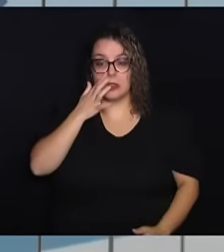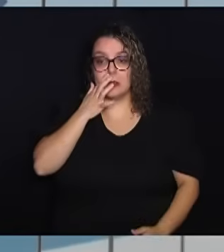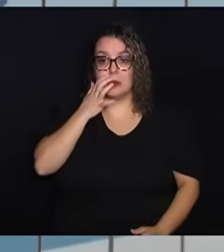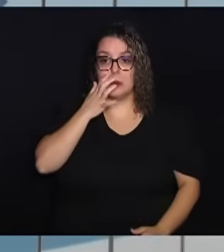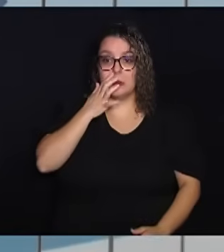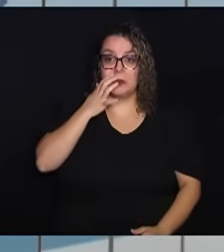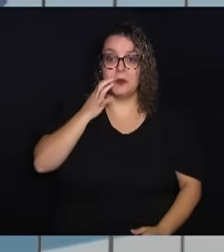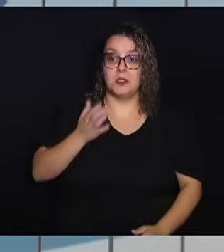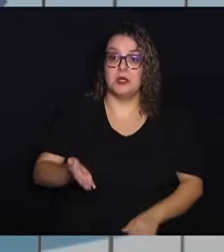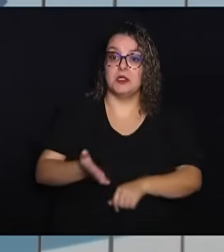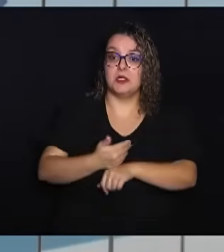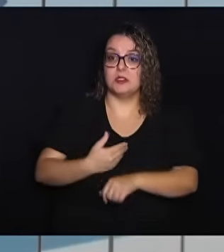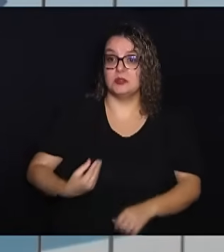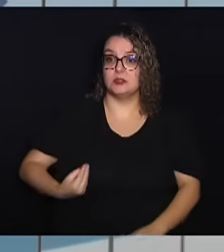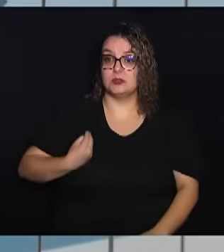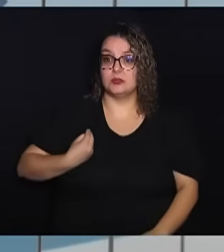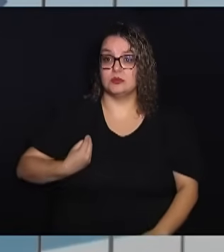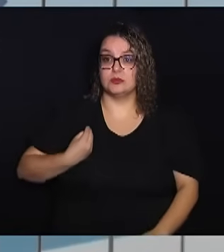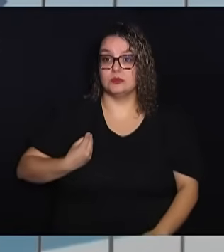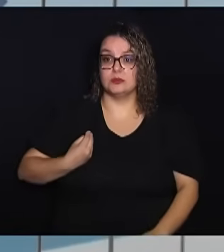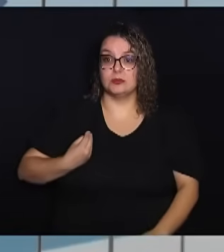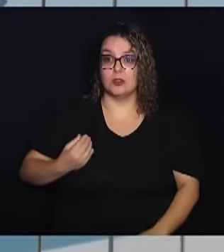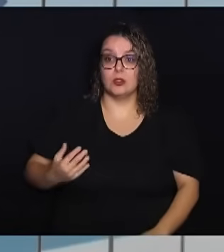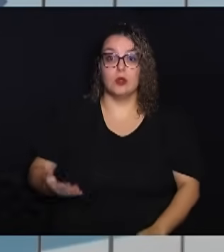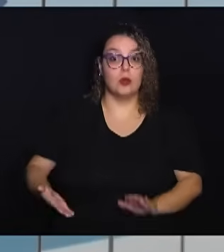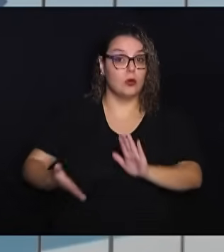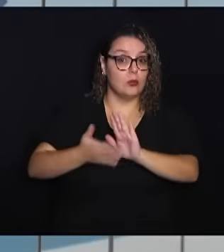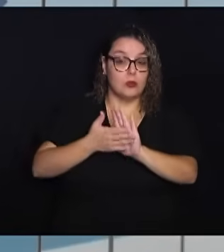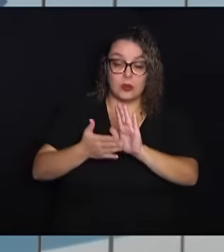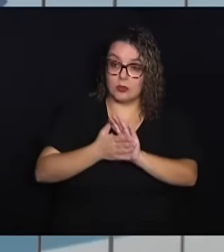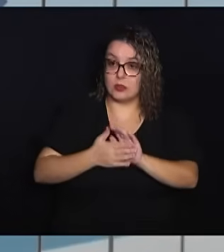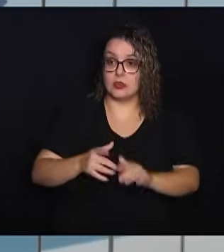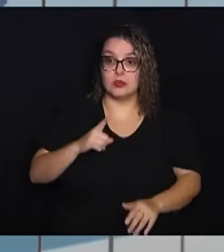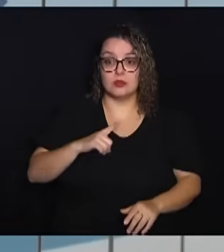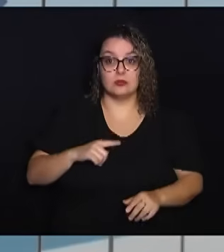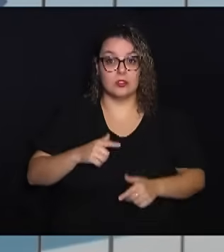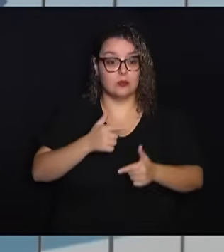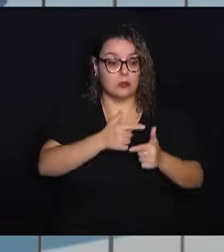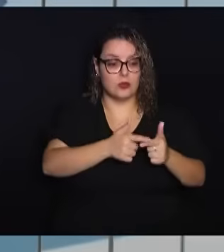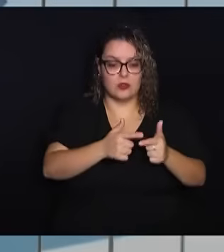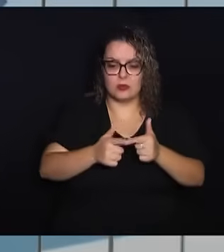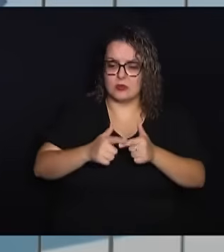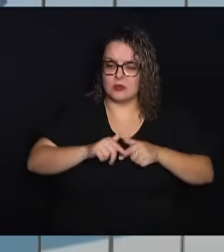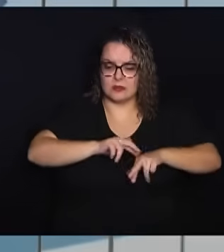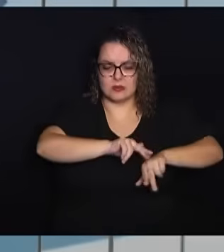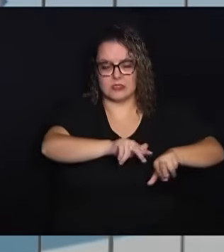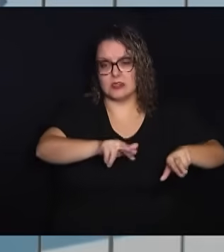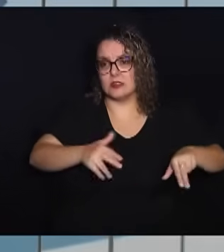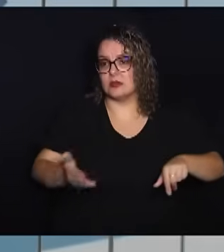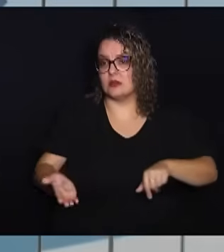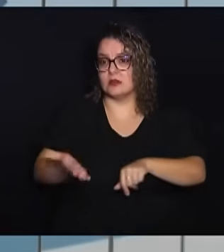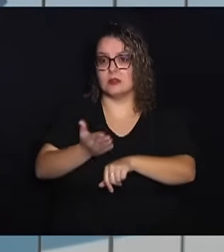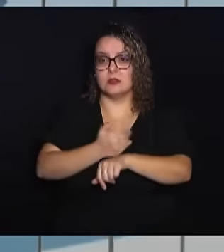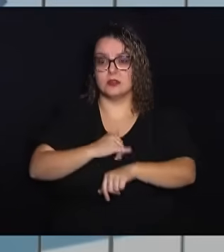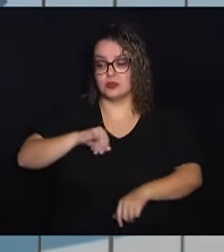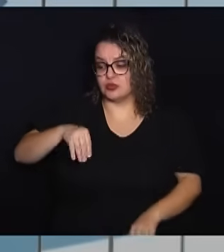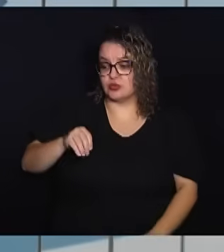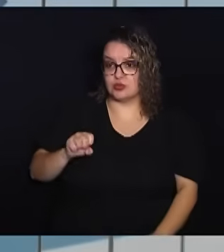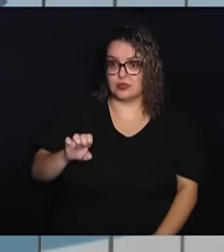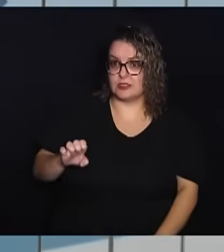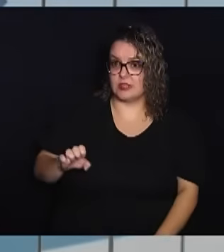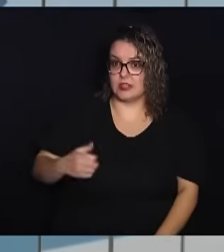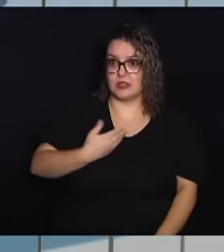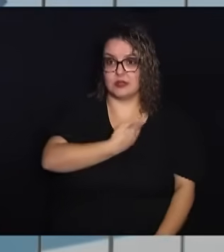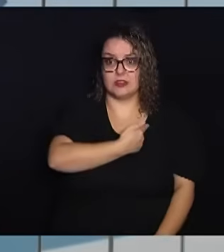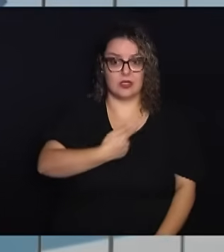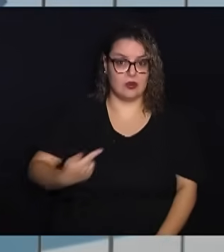delas viverem o propósito, elas tiveram muita dor, né? Então, antes de José ser governador,